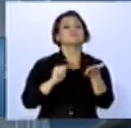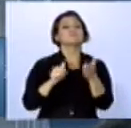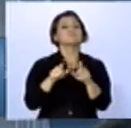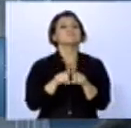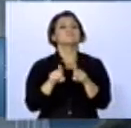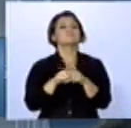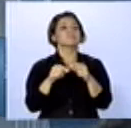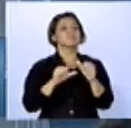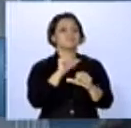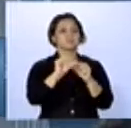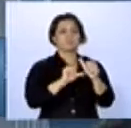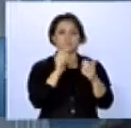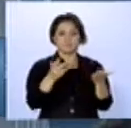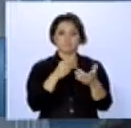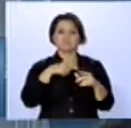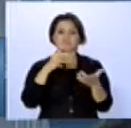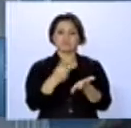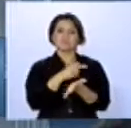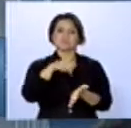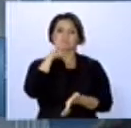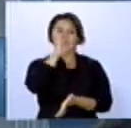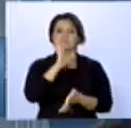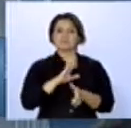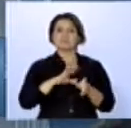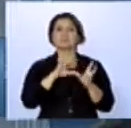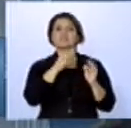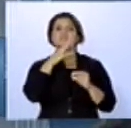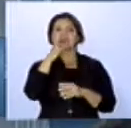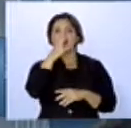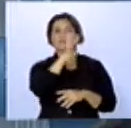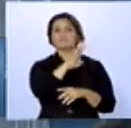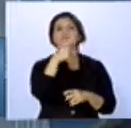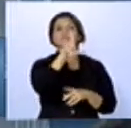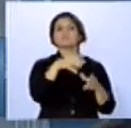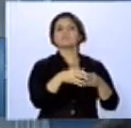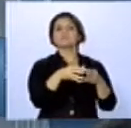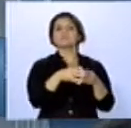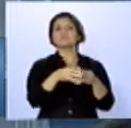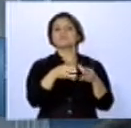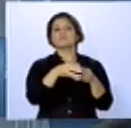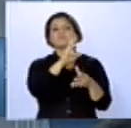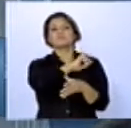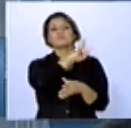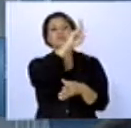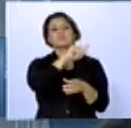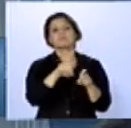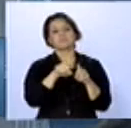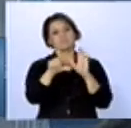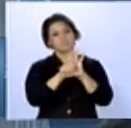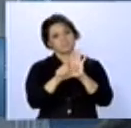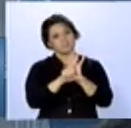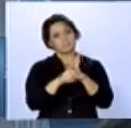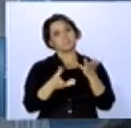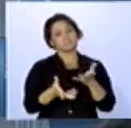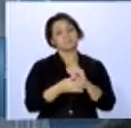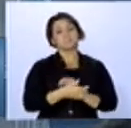horizontal é o que nós estamos tendo hoje no Brasil né obviamente Como já foi dito aqui essas regulações